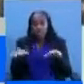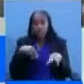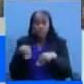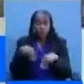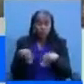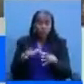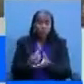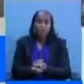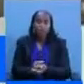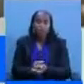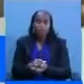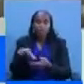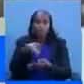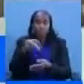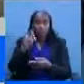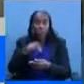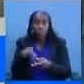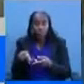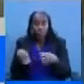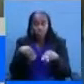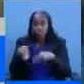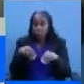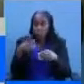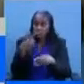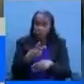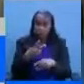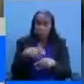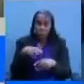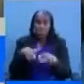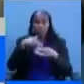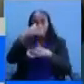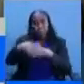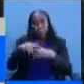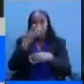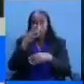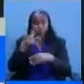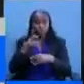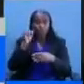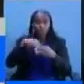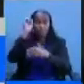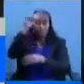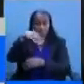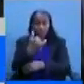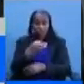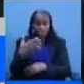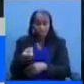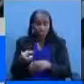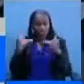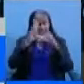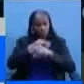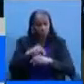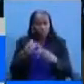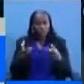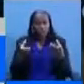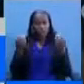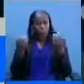Na convocatória para a eliminatória da Zona 2 e, consequentemente, apuramento para o Afrobasket 2019, não há muitas novidades. A maioria